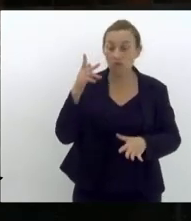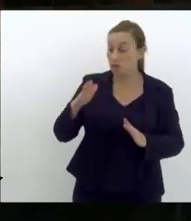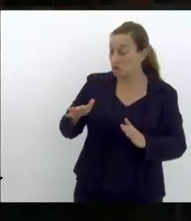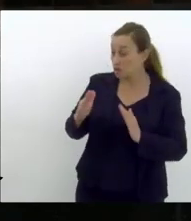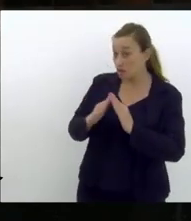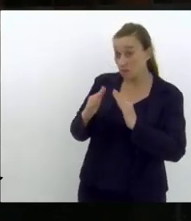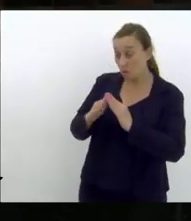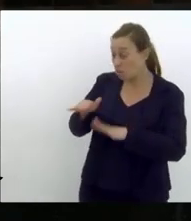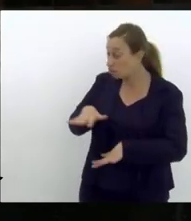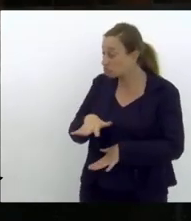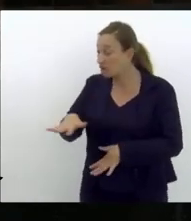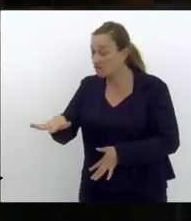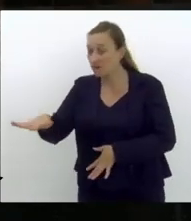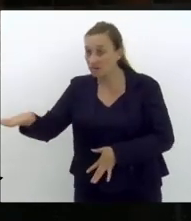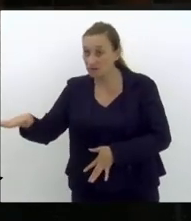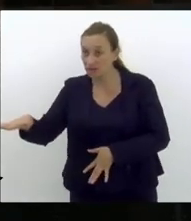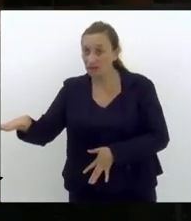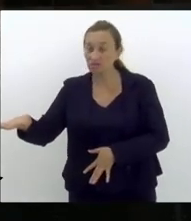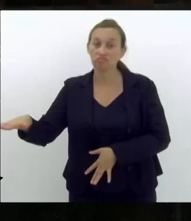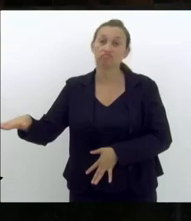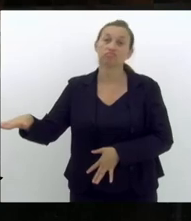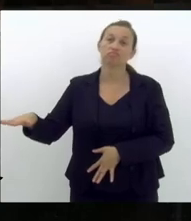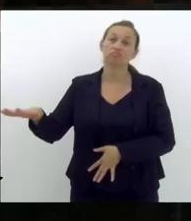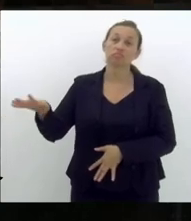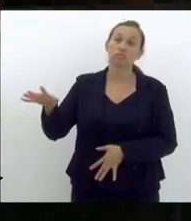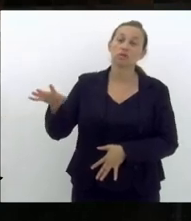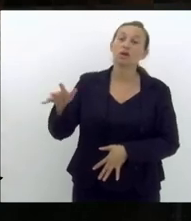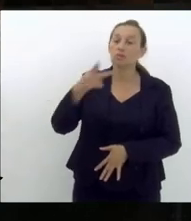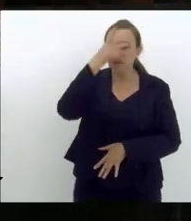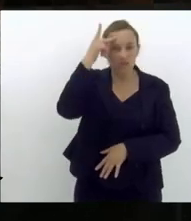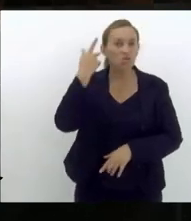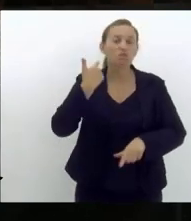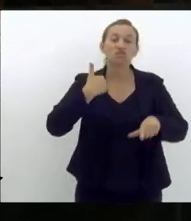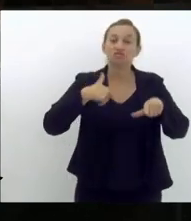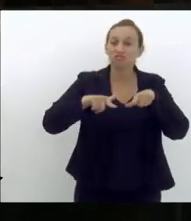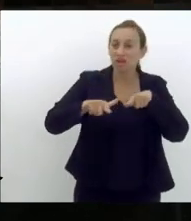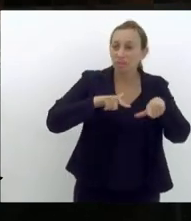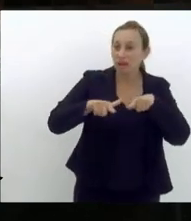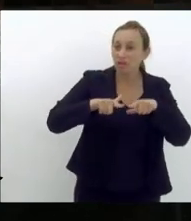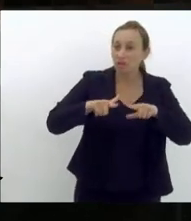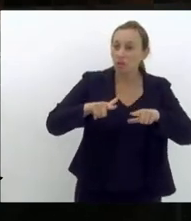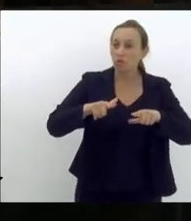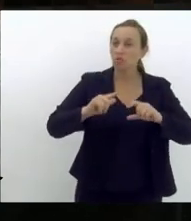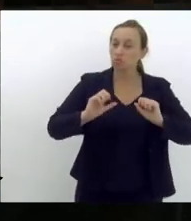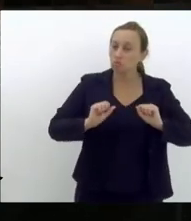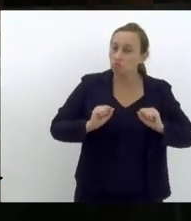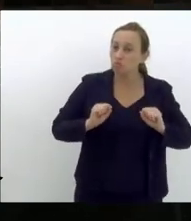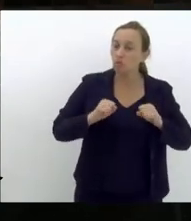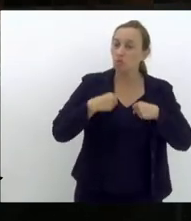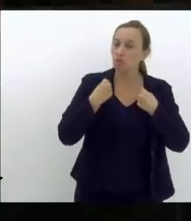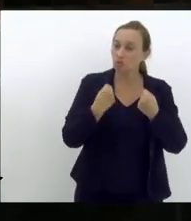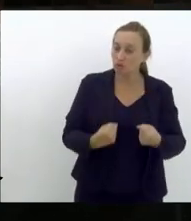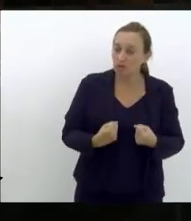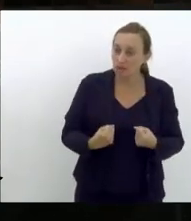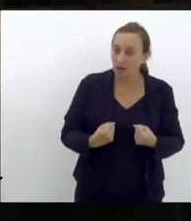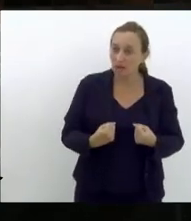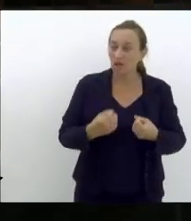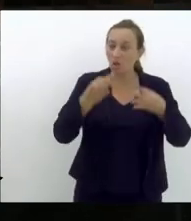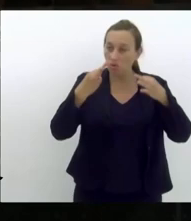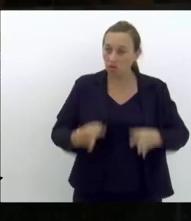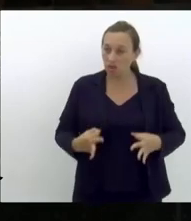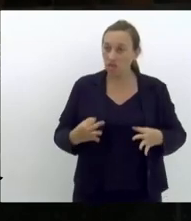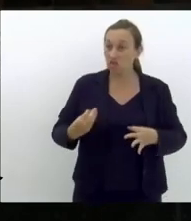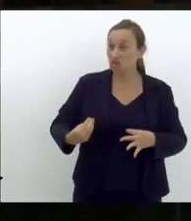em favelas em morros são de trabalhadores honestos pessoas honestas que